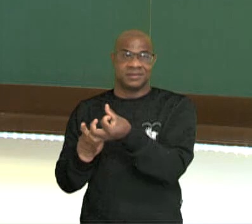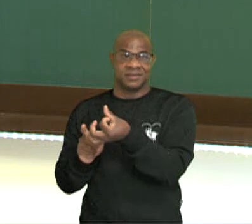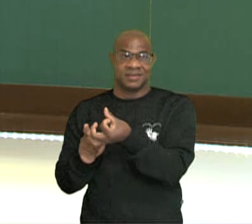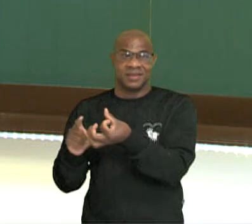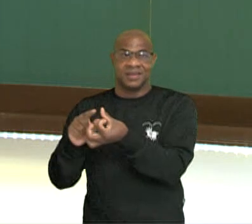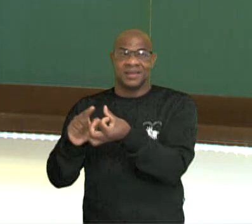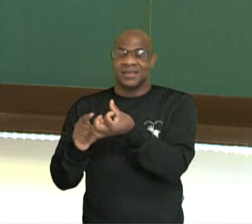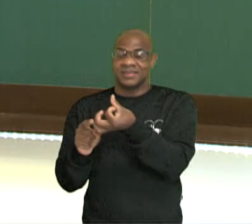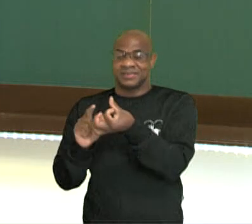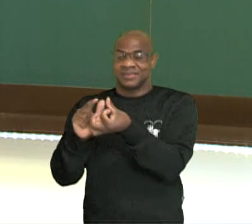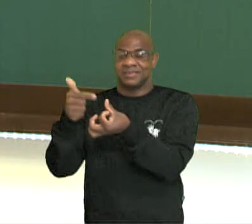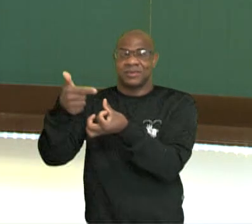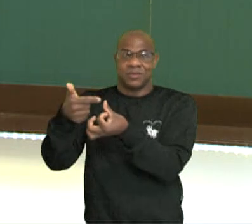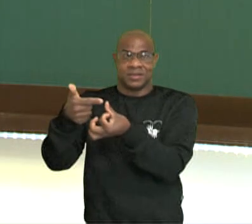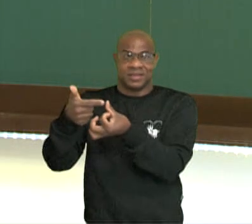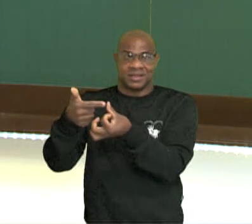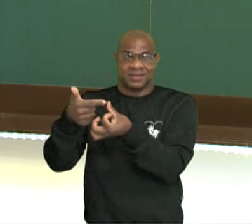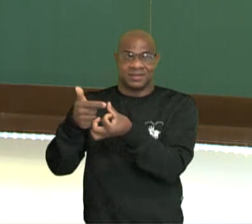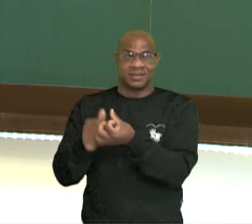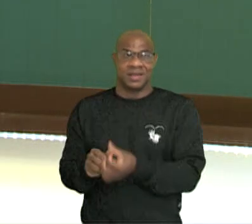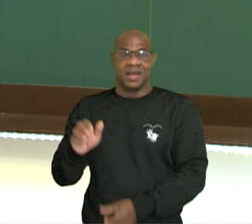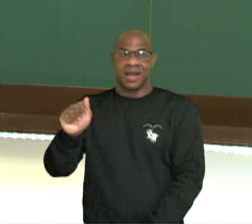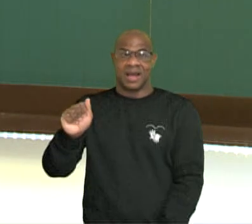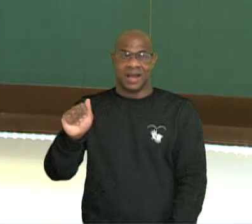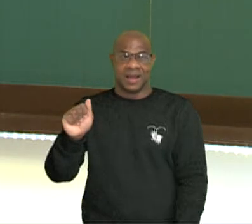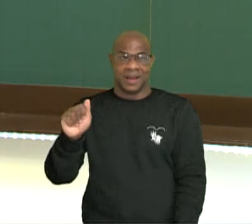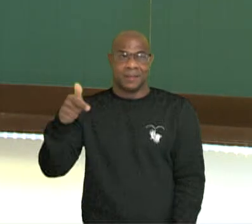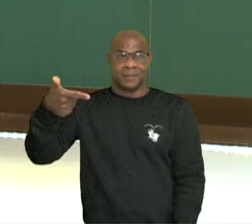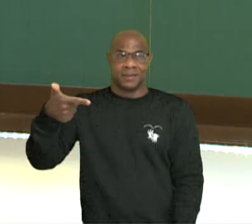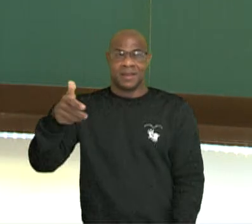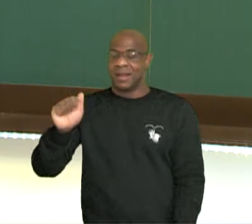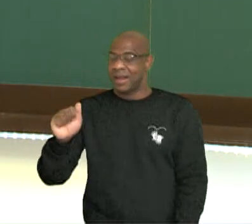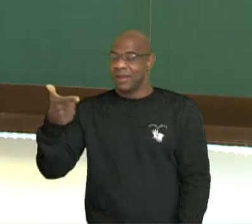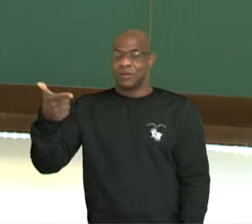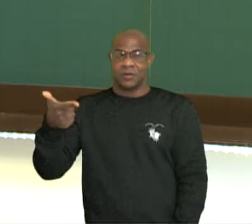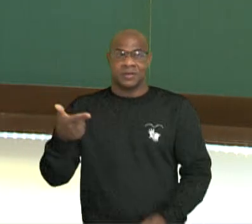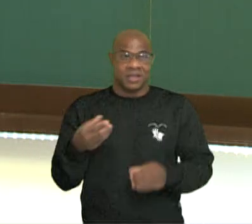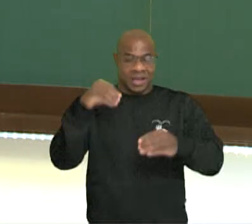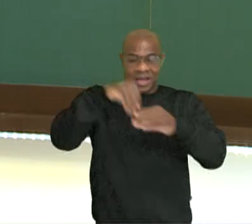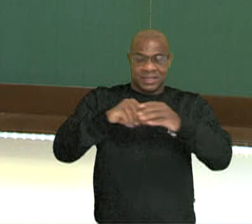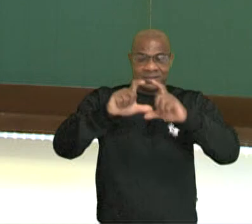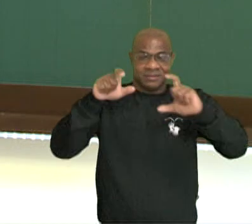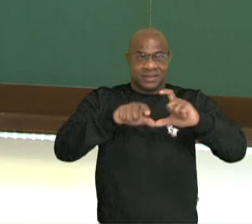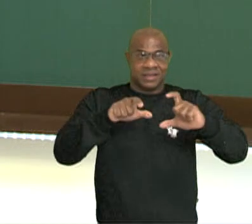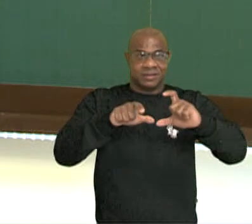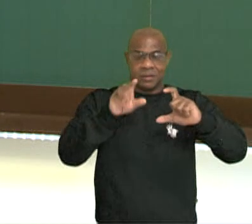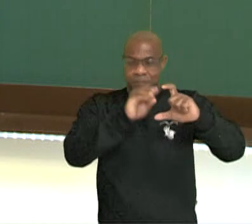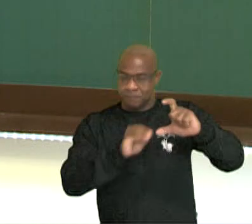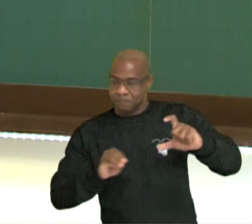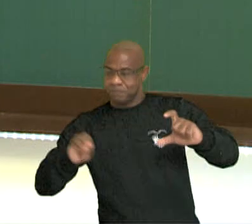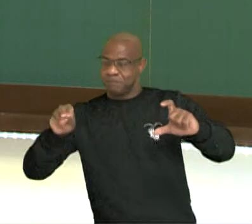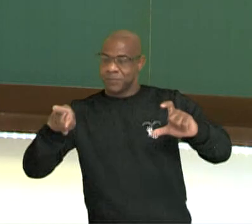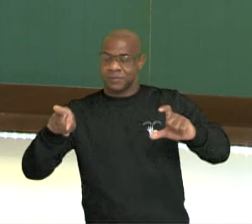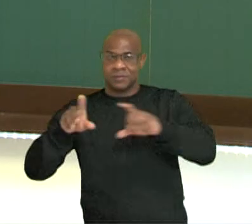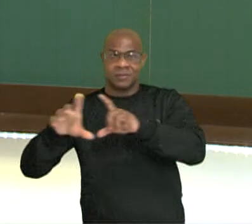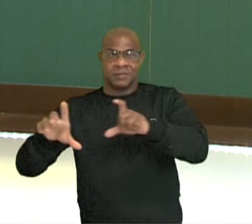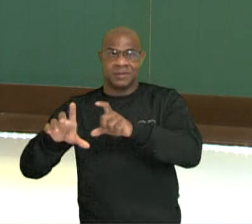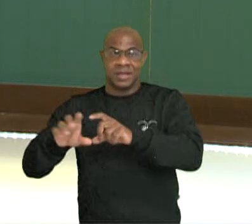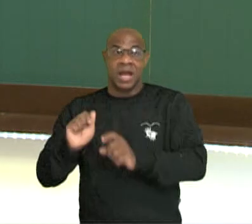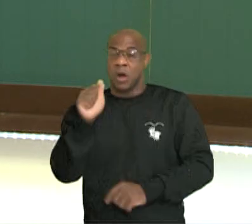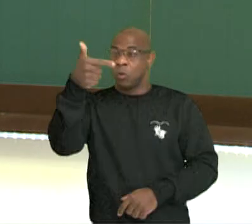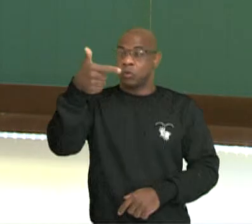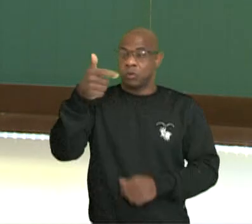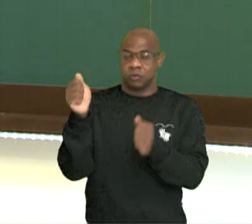dando 36A ao quadrado, B ao quadrado. É a representação da medida da área